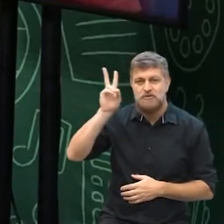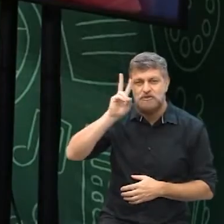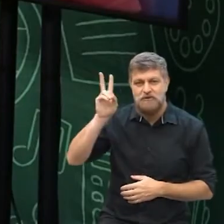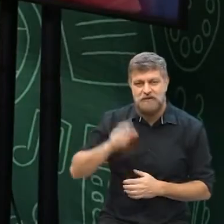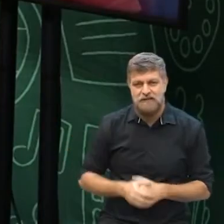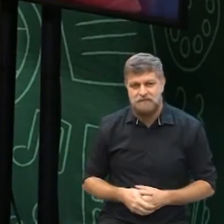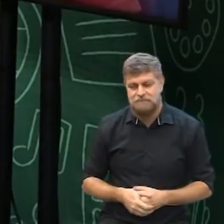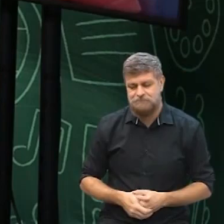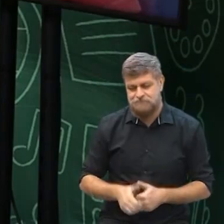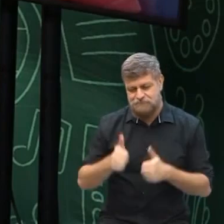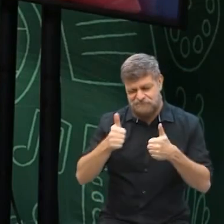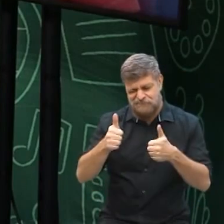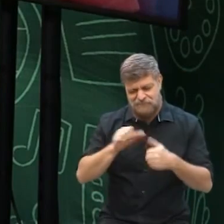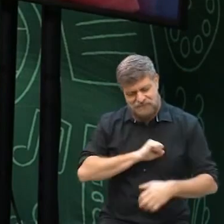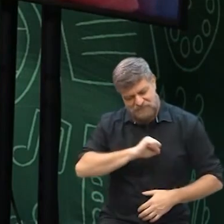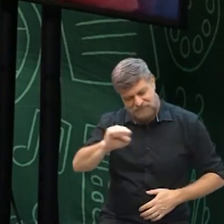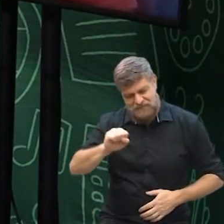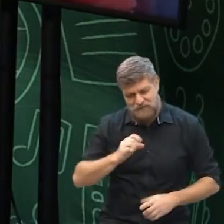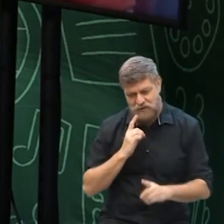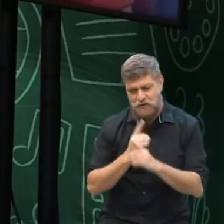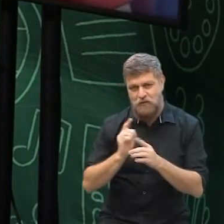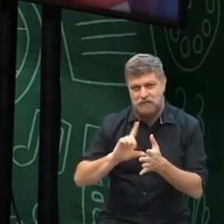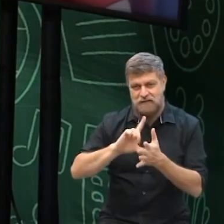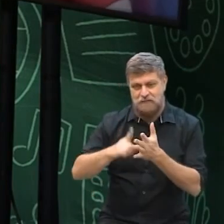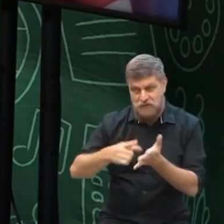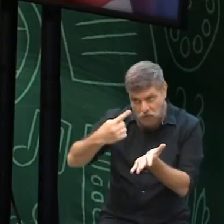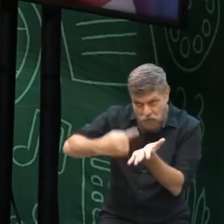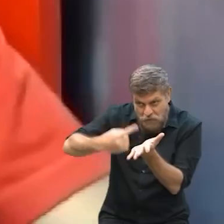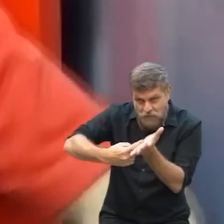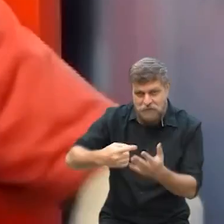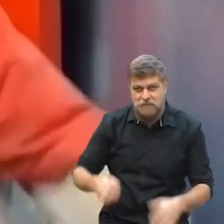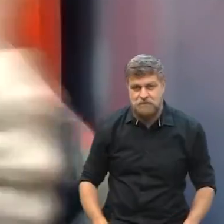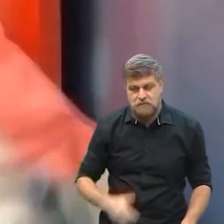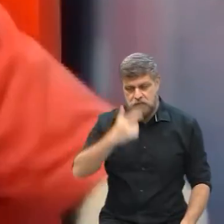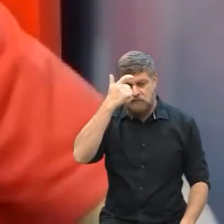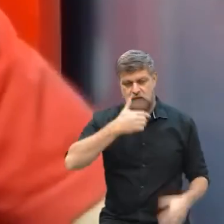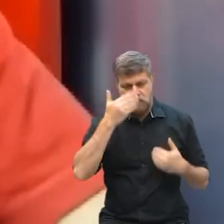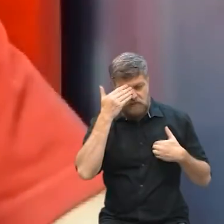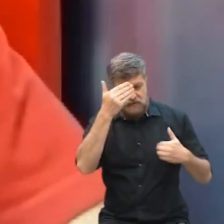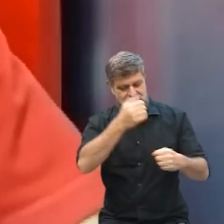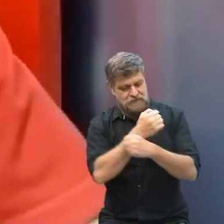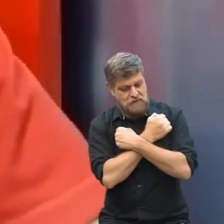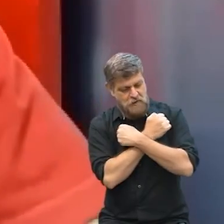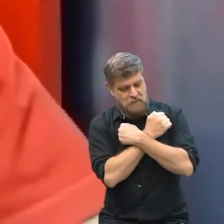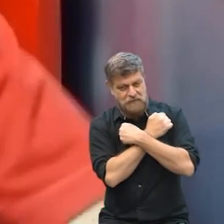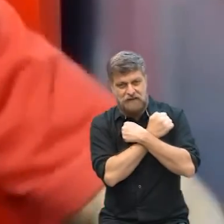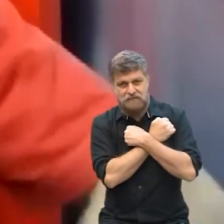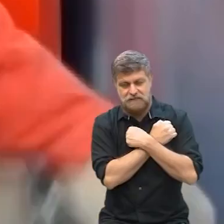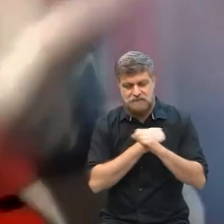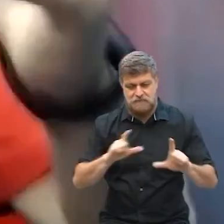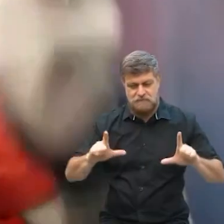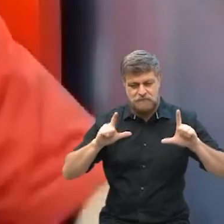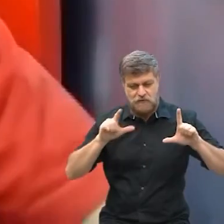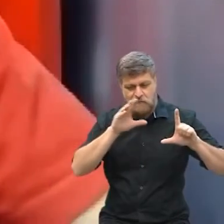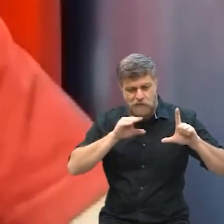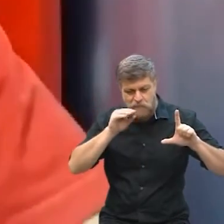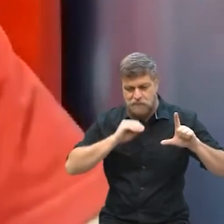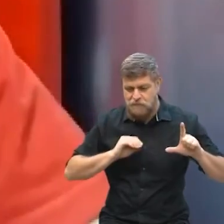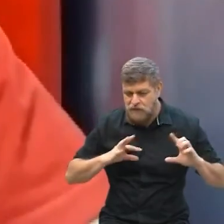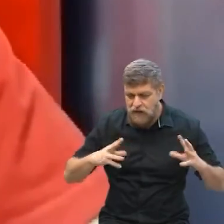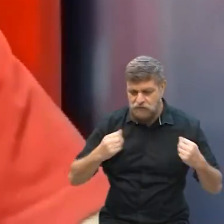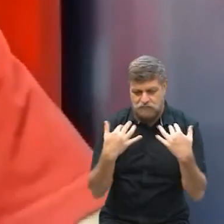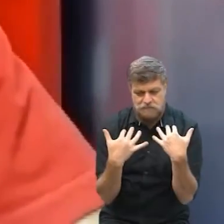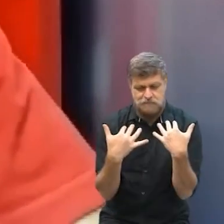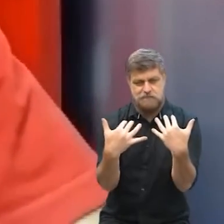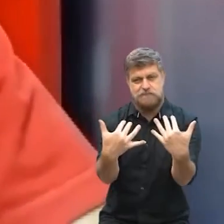isso aí, então, professor. Valeu, até a próxima oportunidade, tá bom? Eu que agradeço, um grande abraço para todos os espectadores